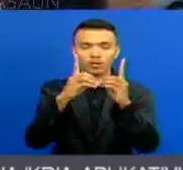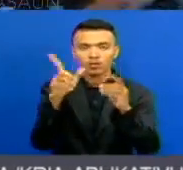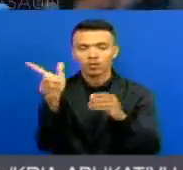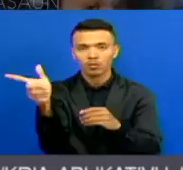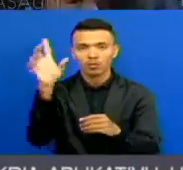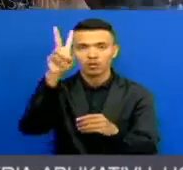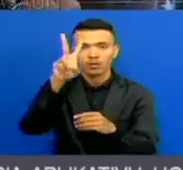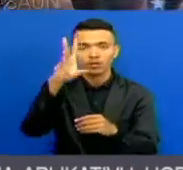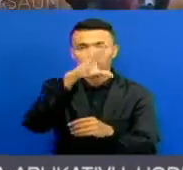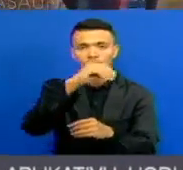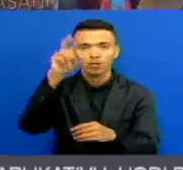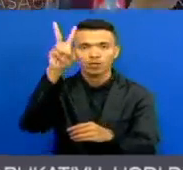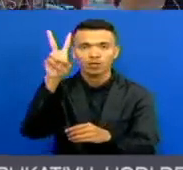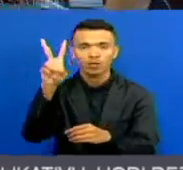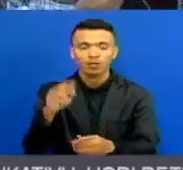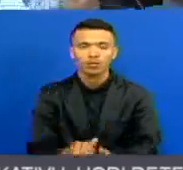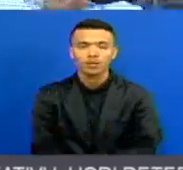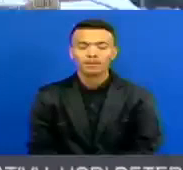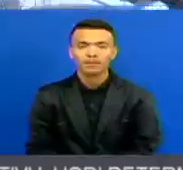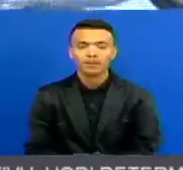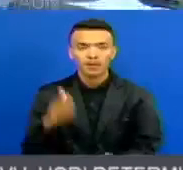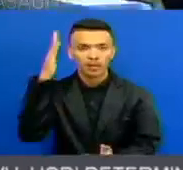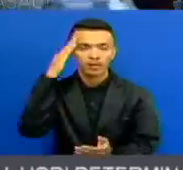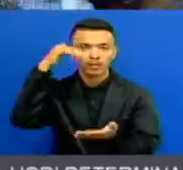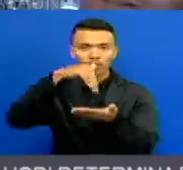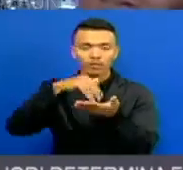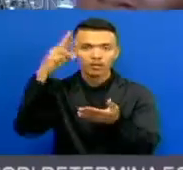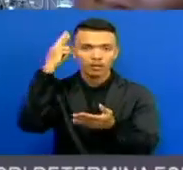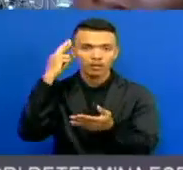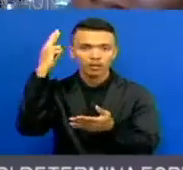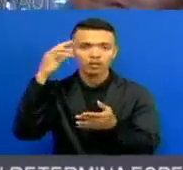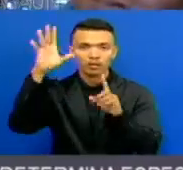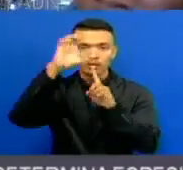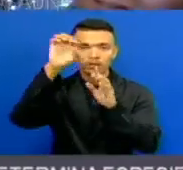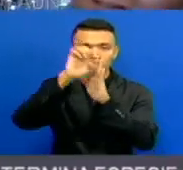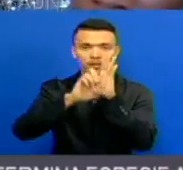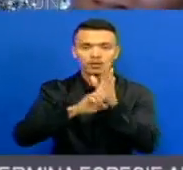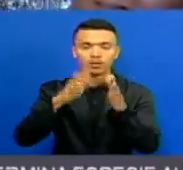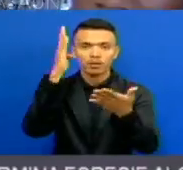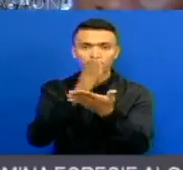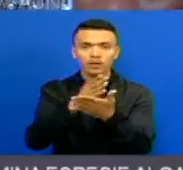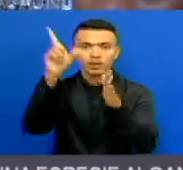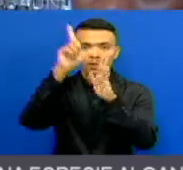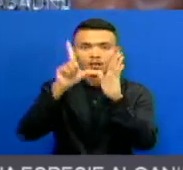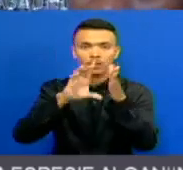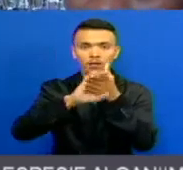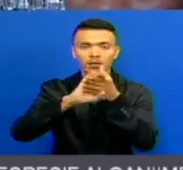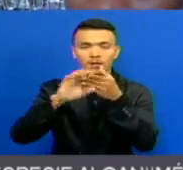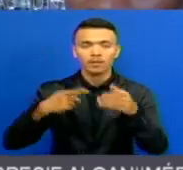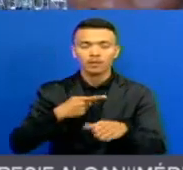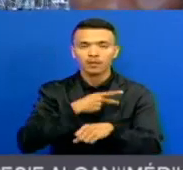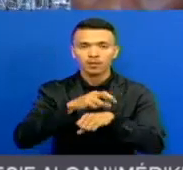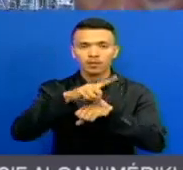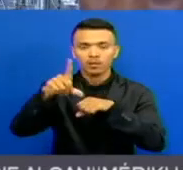recen rua, não abstenção rua. Recorda cata que razão se festar o veto alteração lei eleitoral ba Parlamento Nacional também